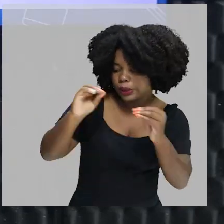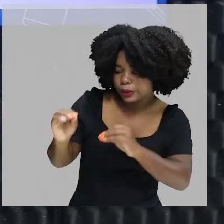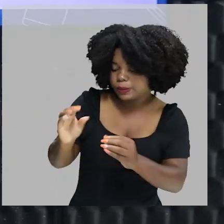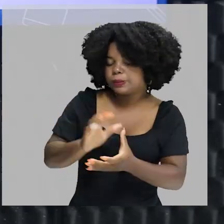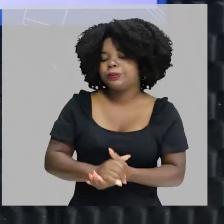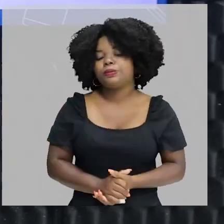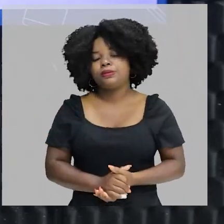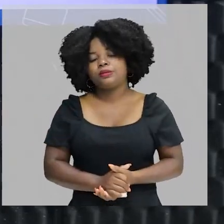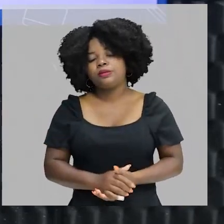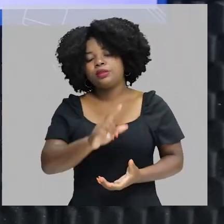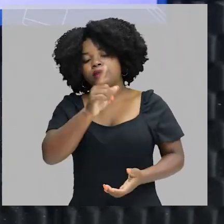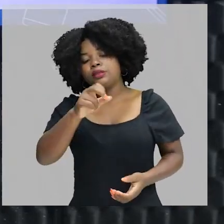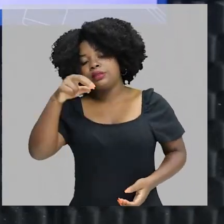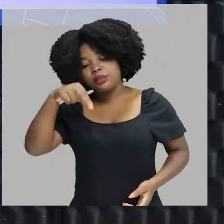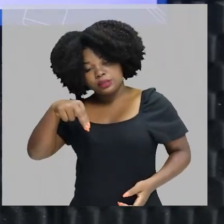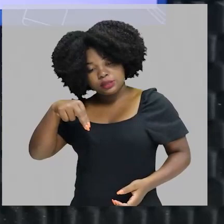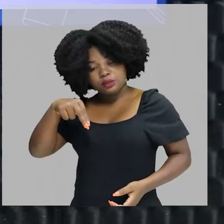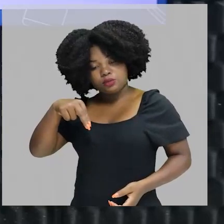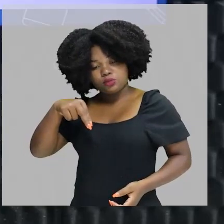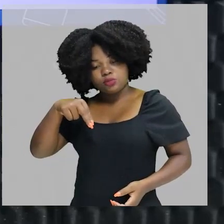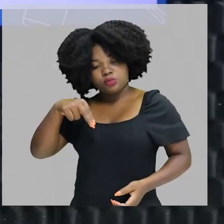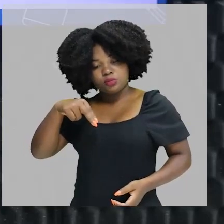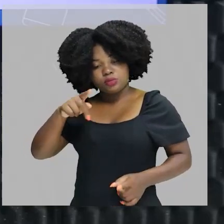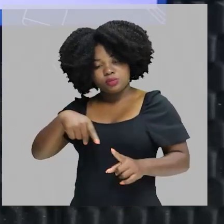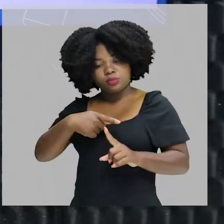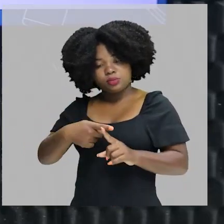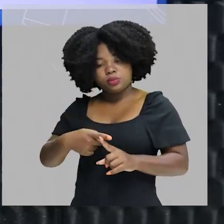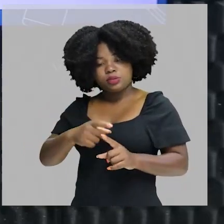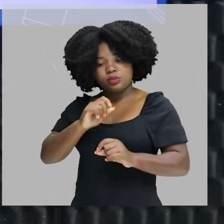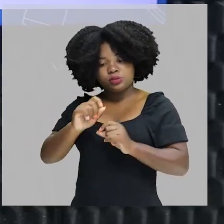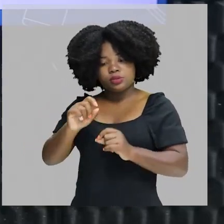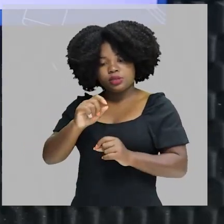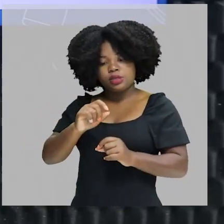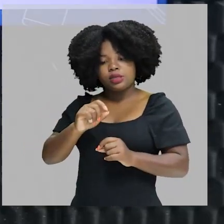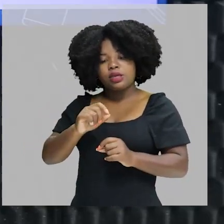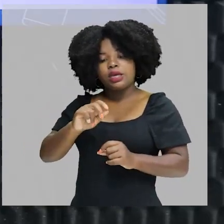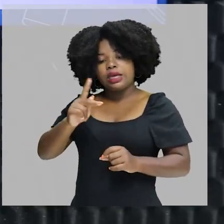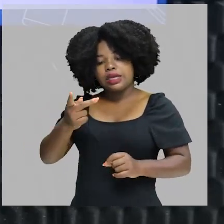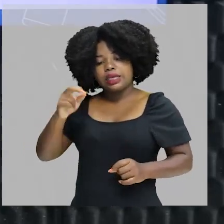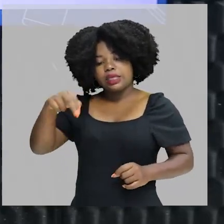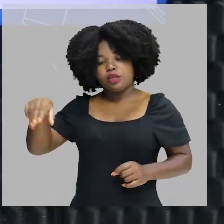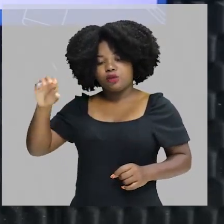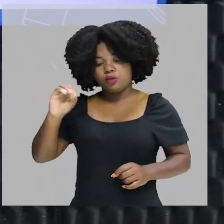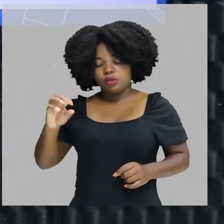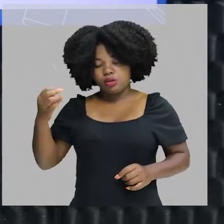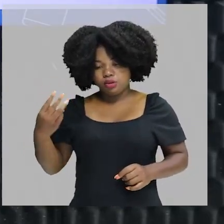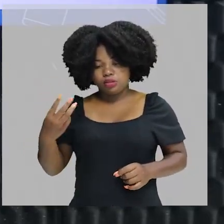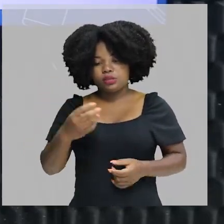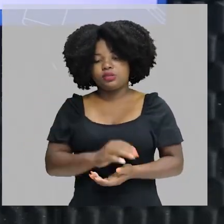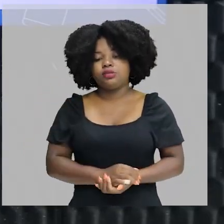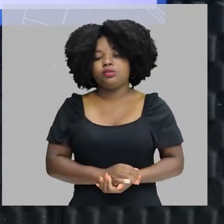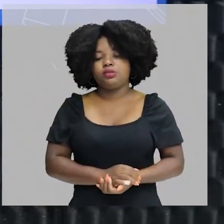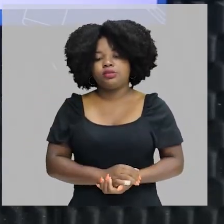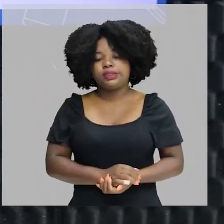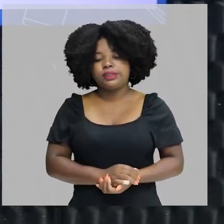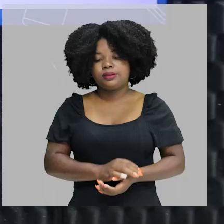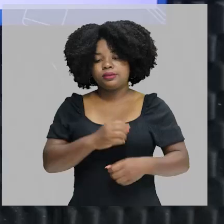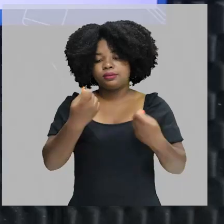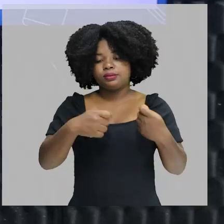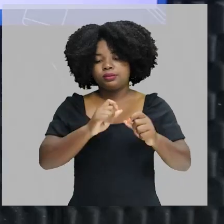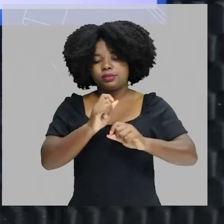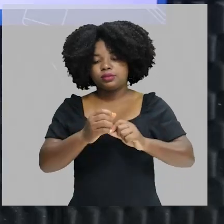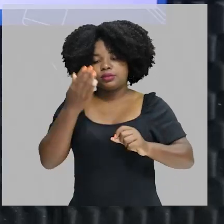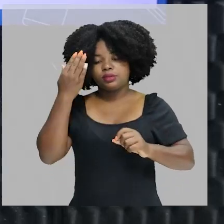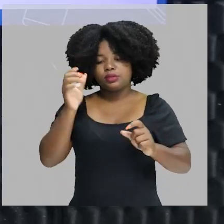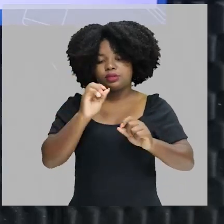que ele falou? Que é o zinco, Zn, reagindo com o ácido nítrico, o HNO3. Então, eu preciso agora